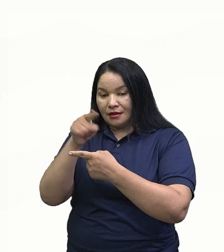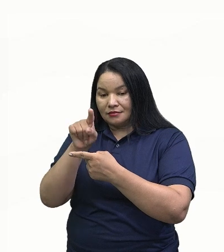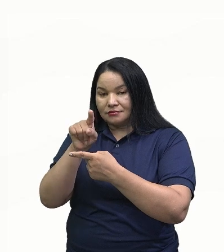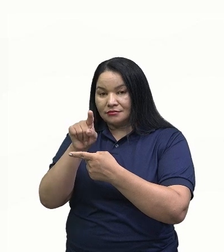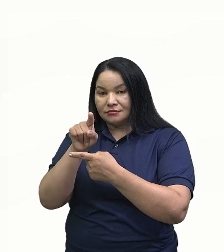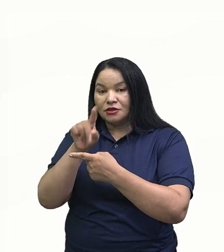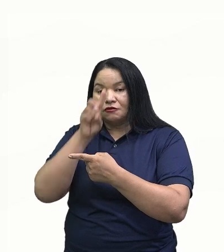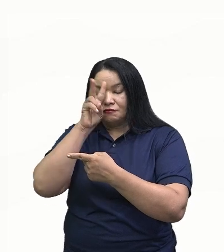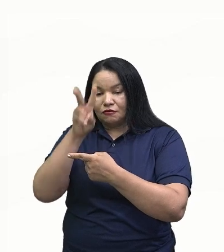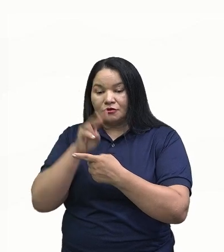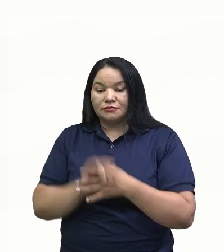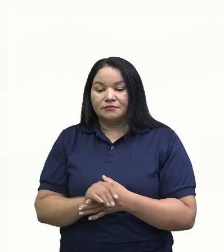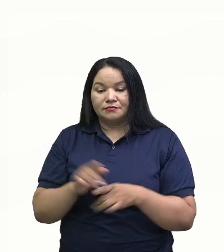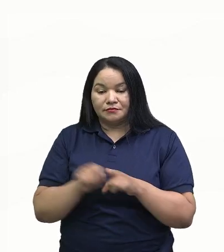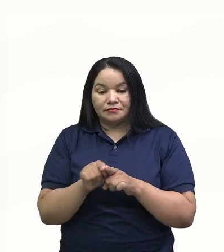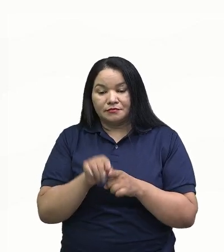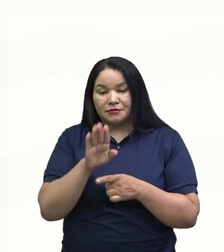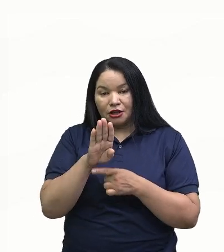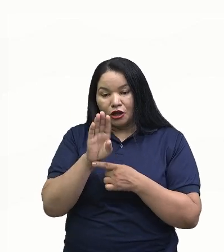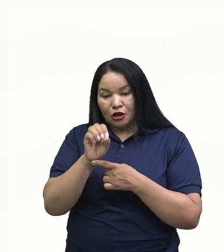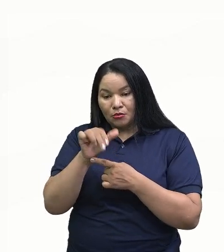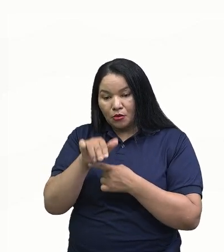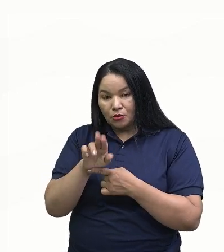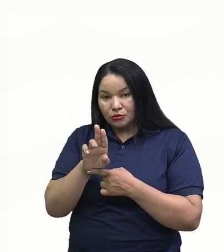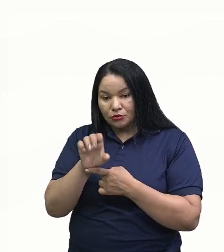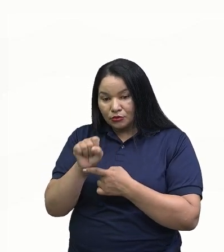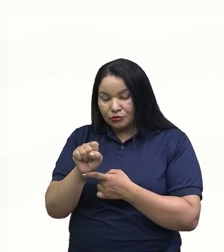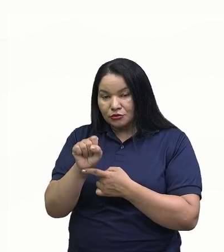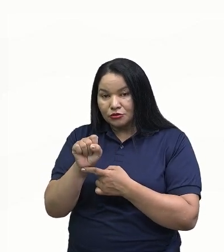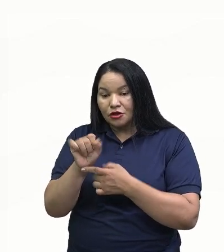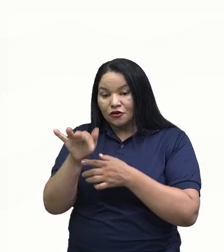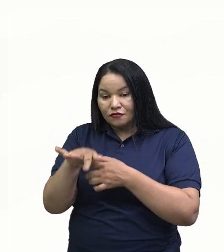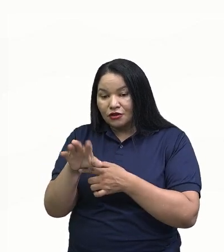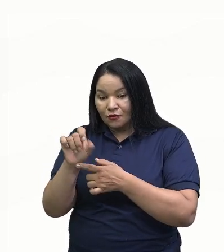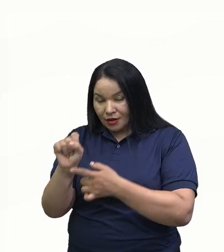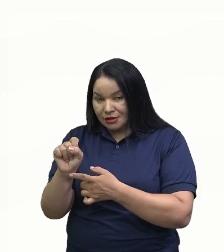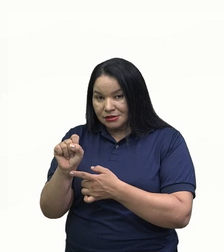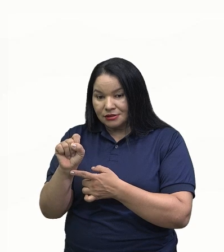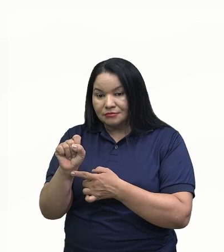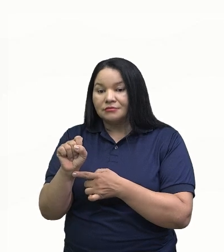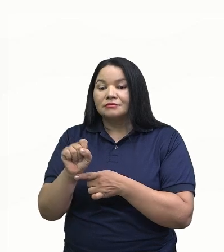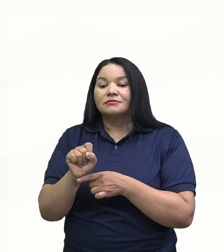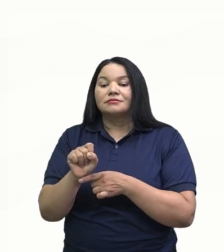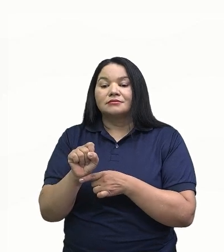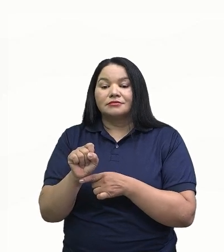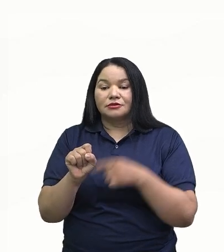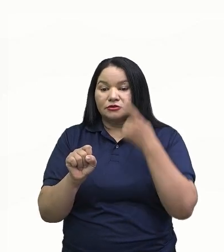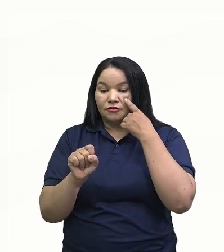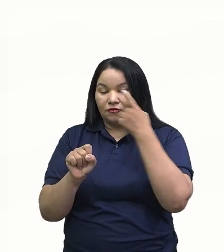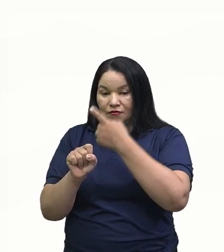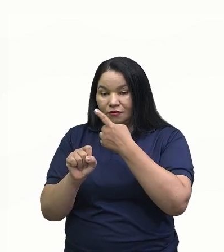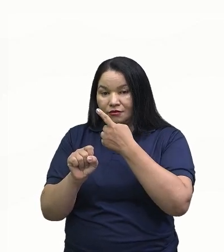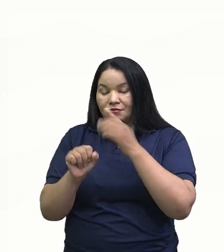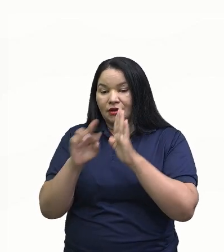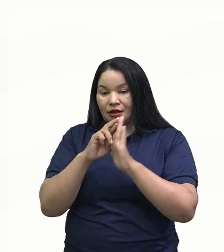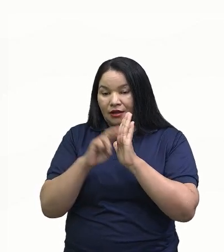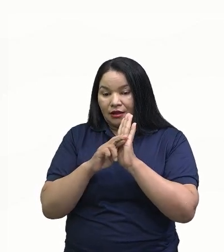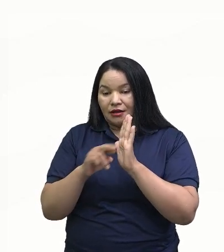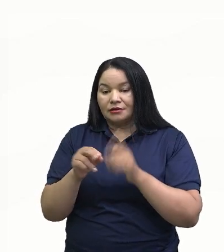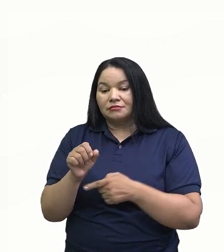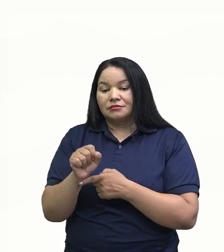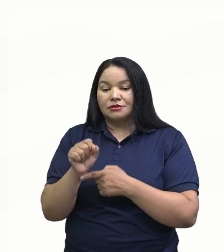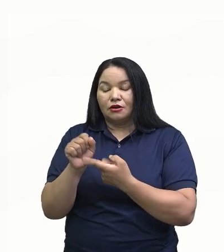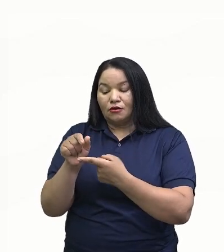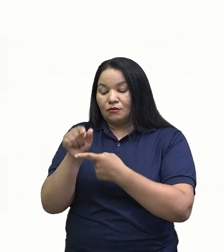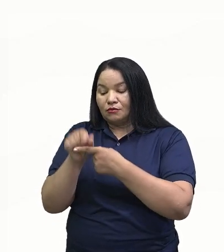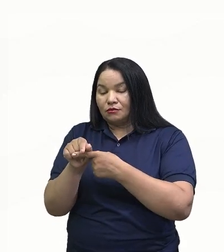aqui no caso é o S, né? Porque pode ser com U ou com S, como está aqui. Então, a segunda